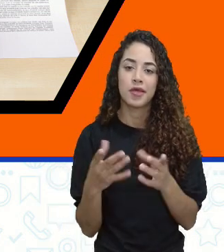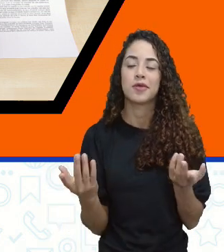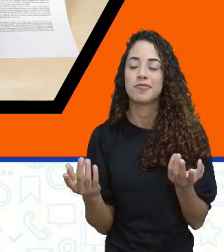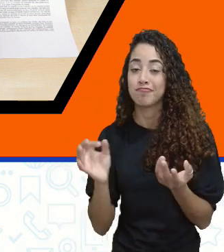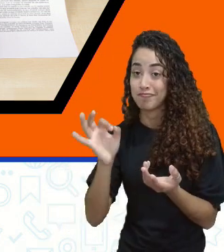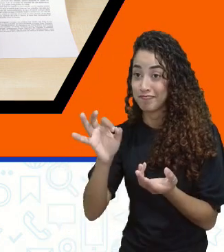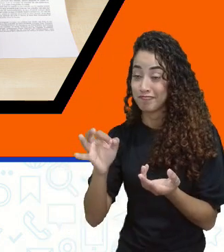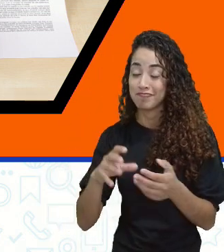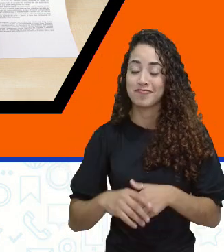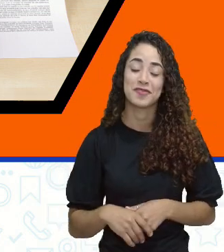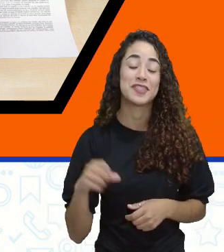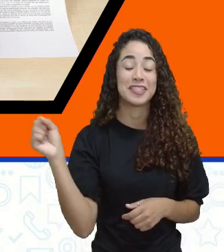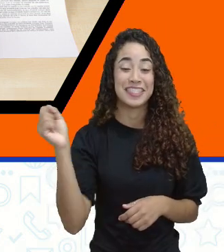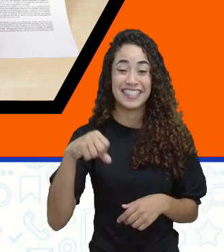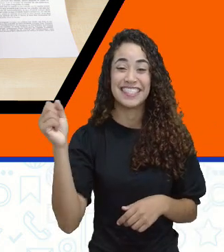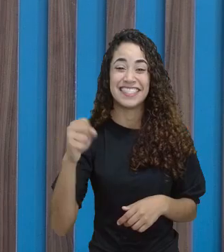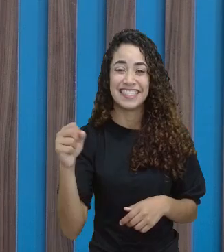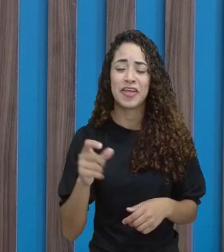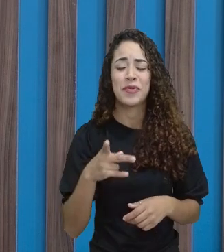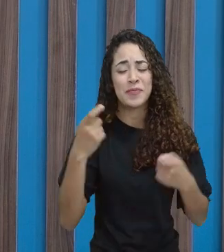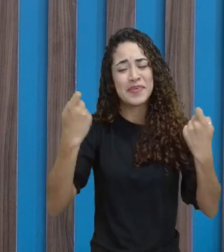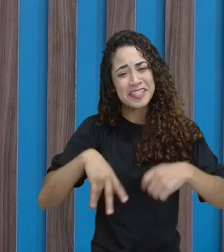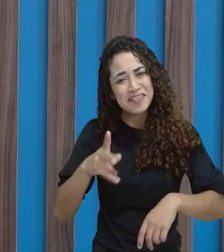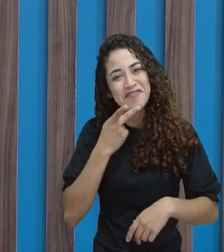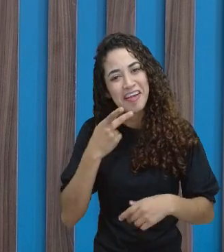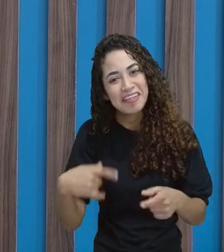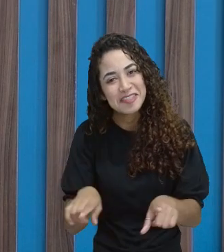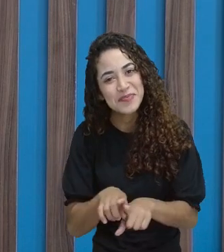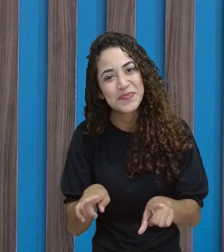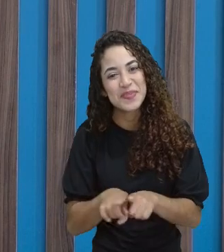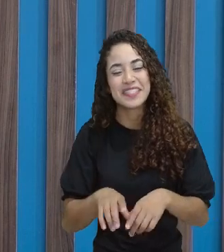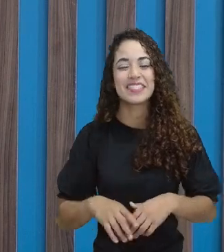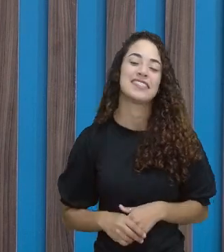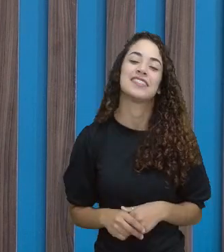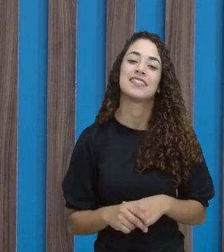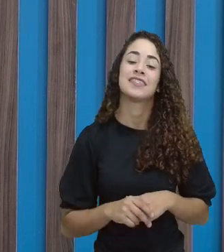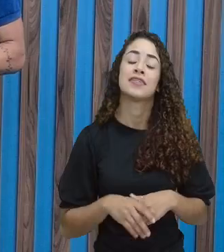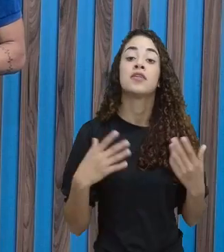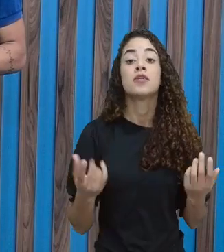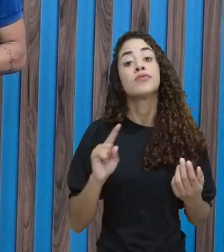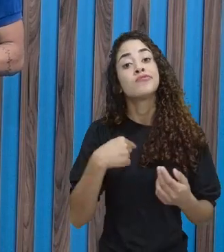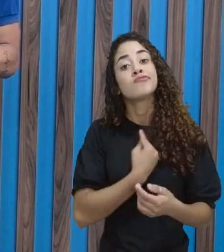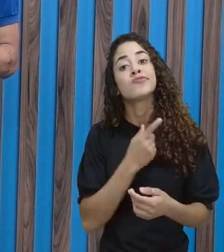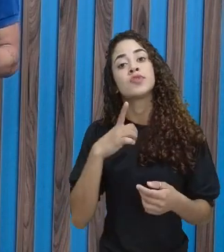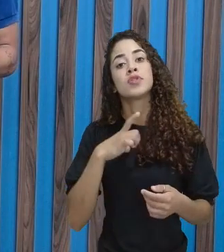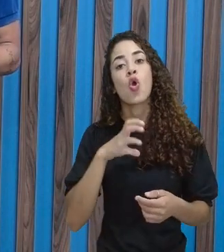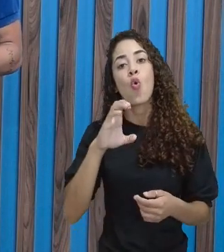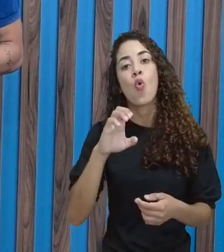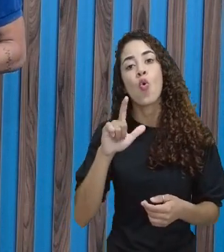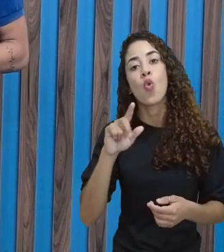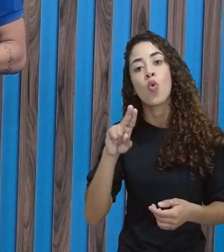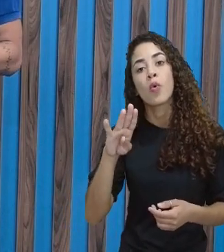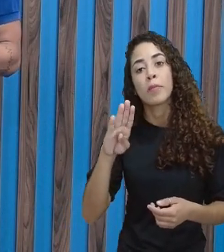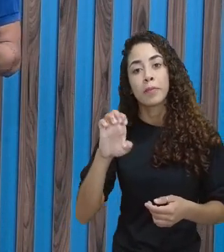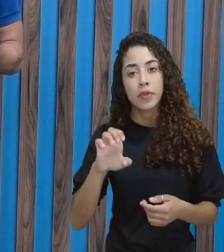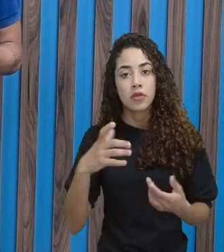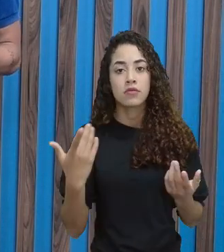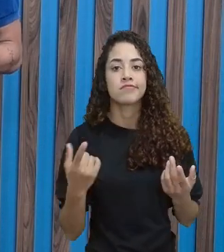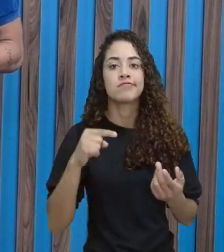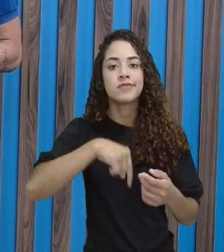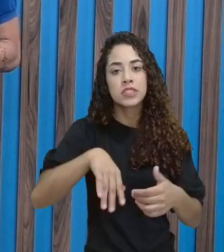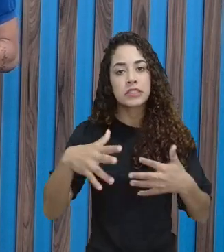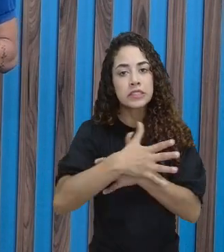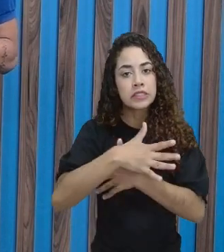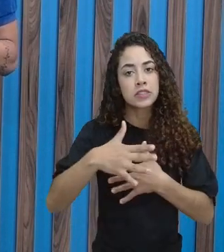professora? É isso, professor. Tem que falar no Santa Cruz. Tem que falar de Santa Cruz também. Então, a gente tem aí clubes, né? Na nossa